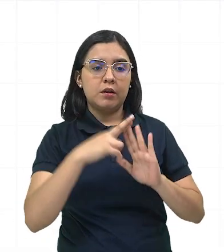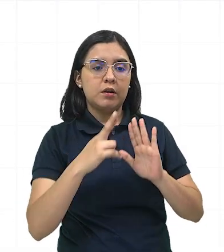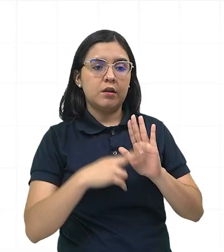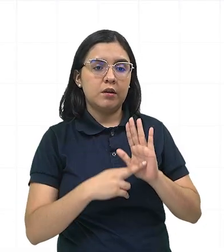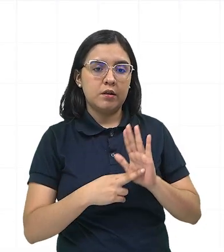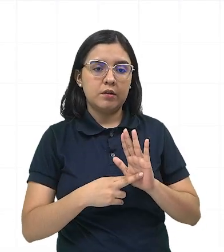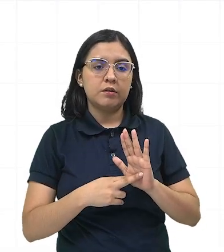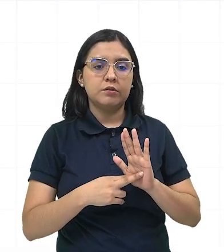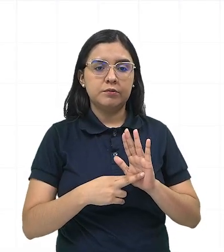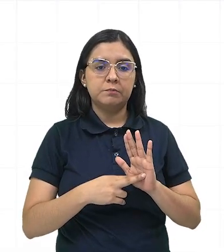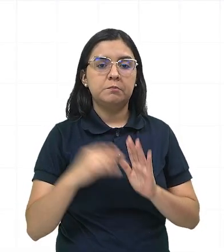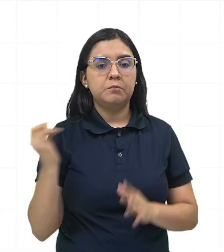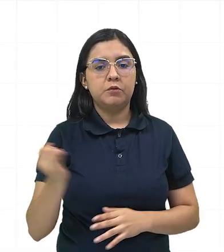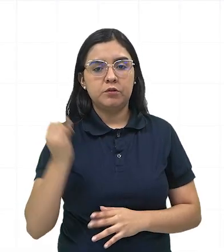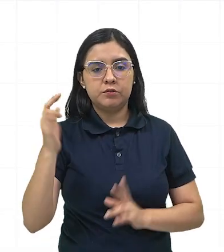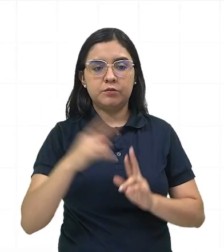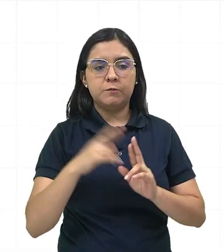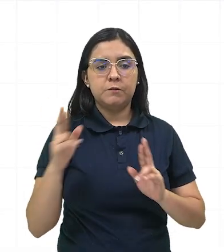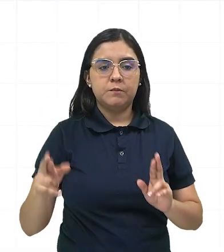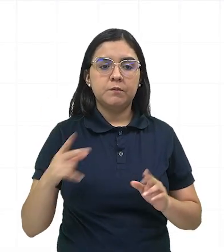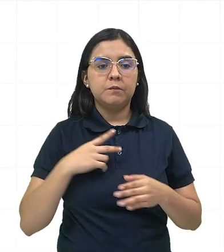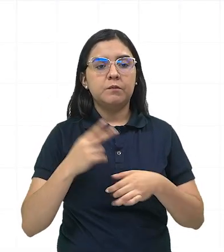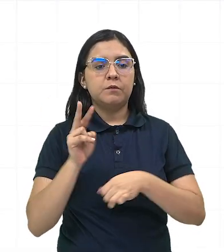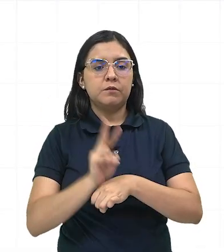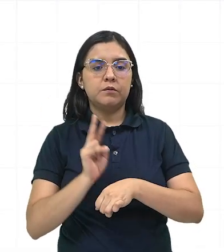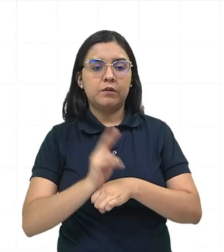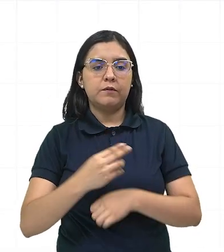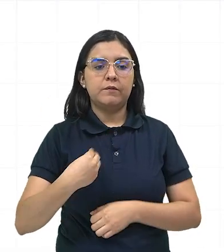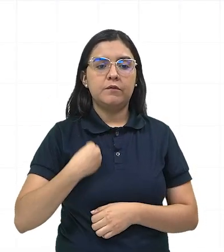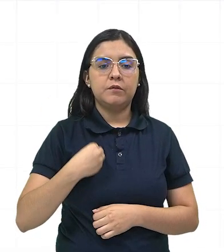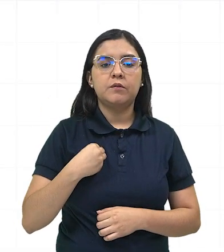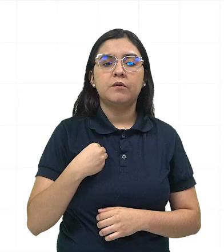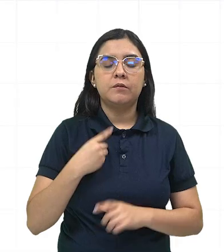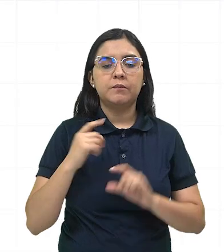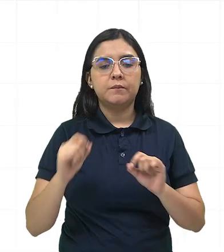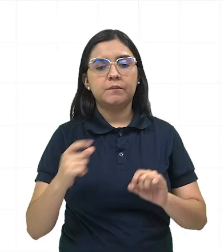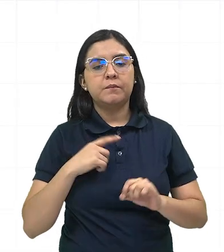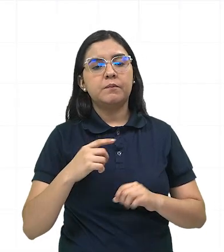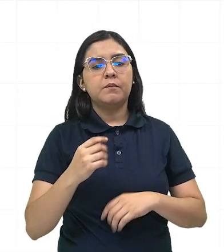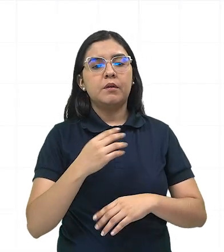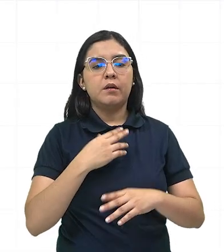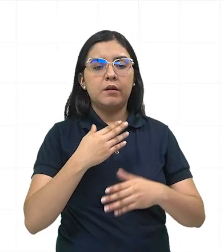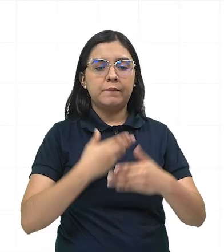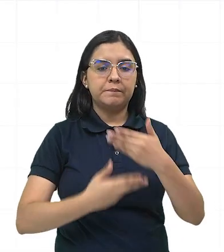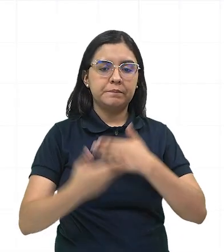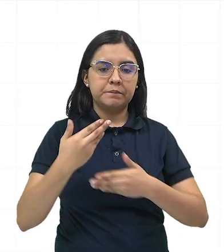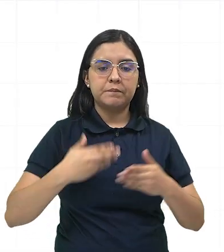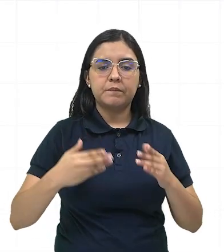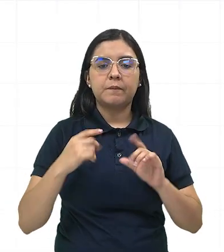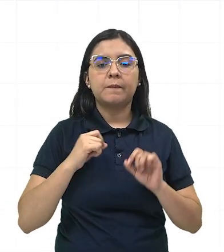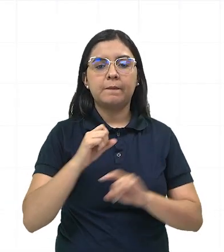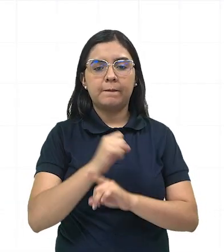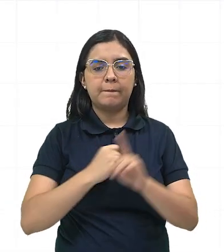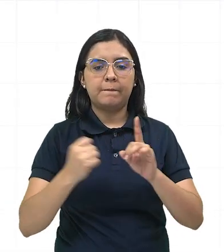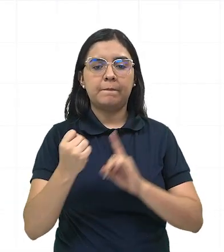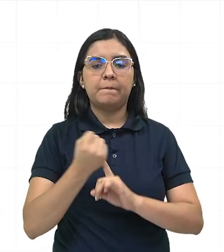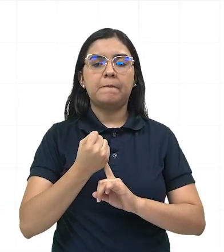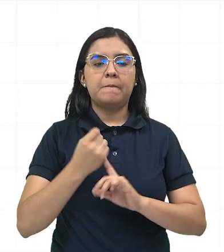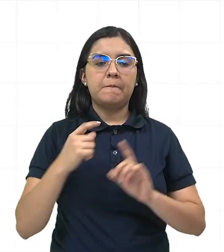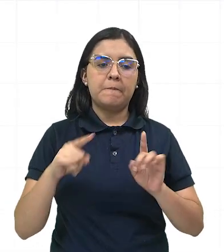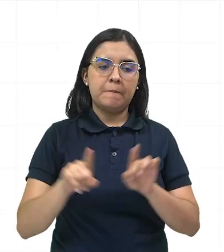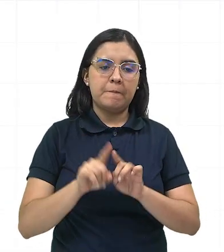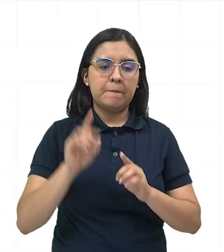de ouro das religiões. Preservar a vida, construir uma relação social fundamental na confiança na